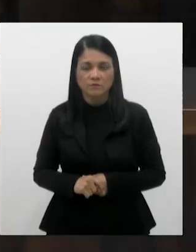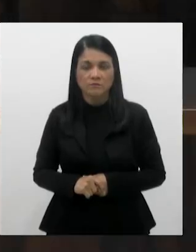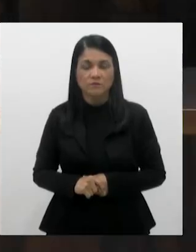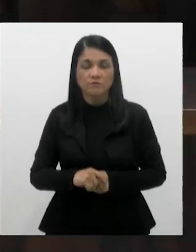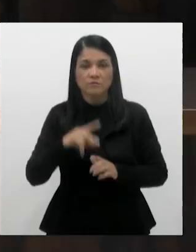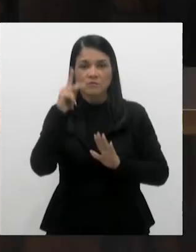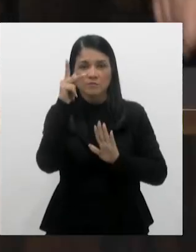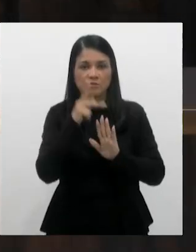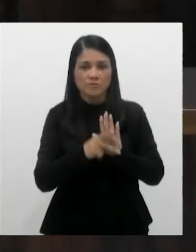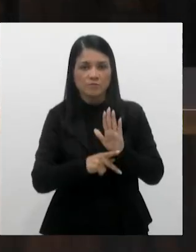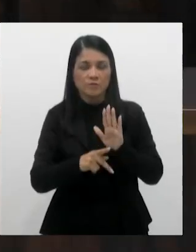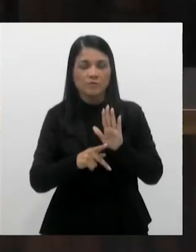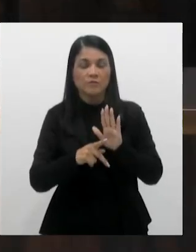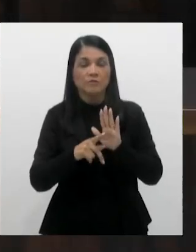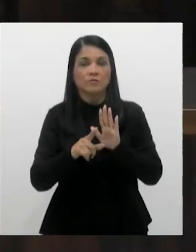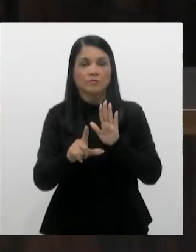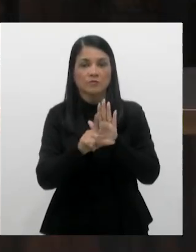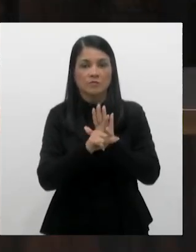Projeto